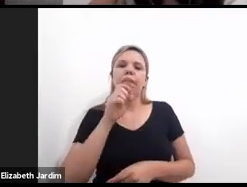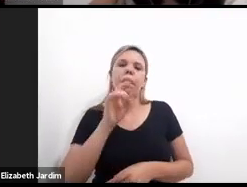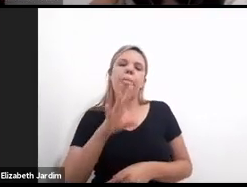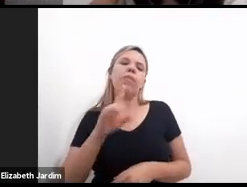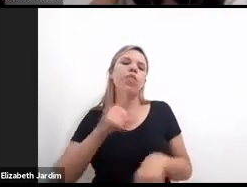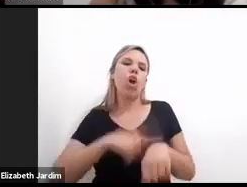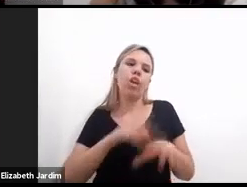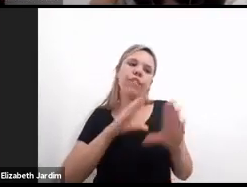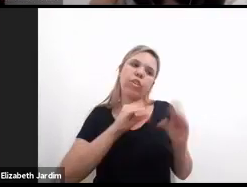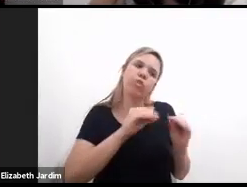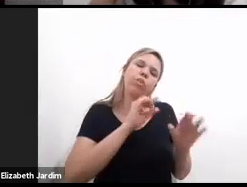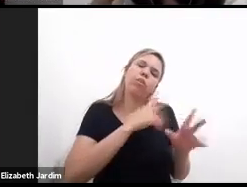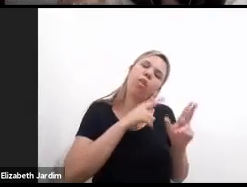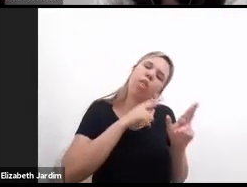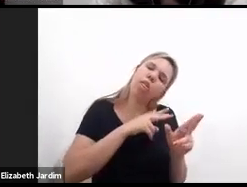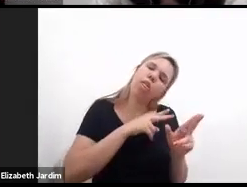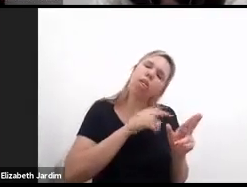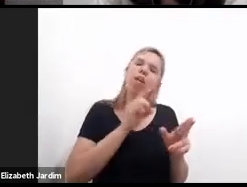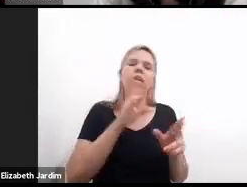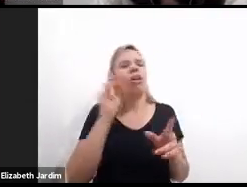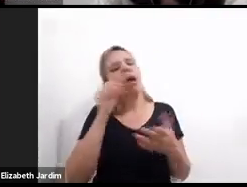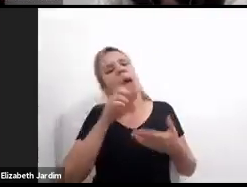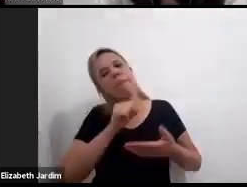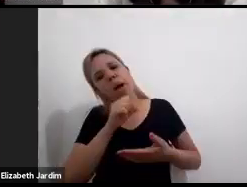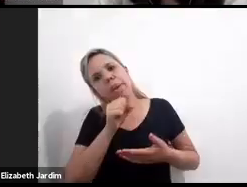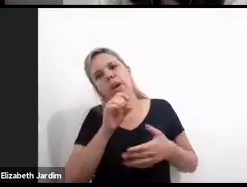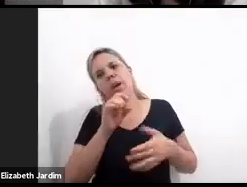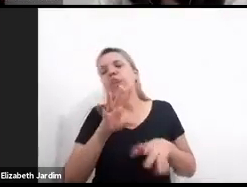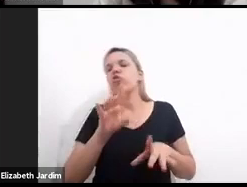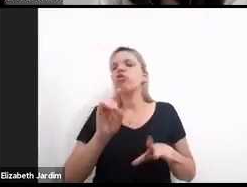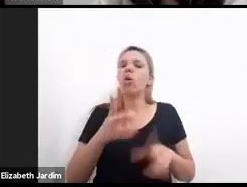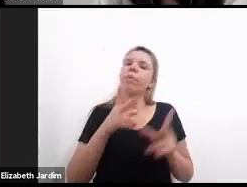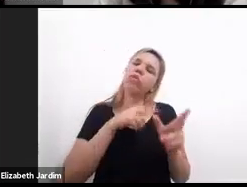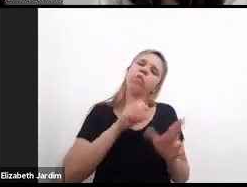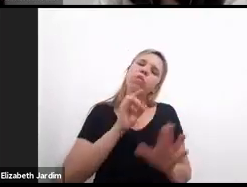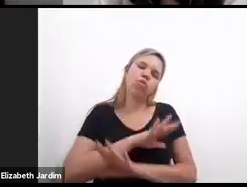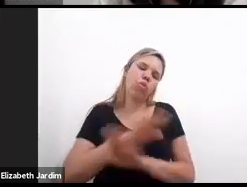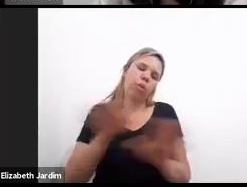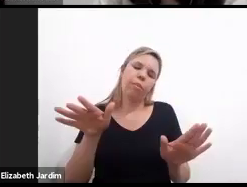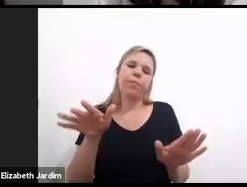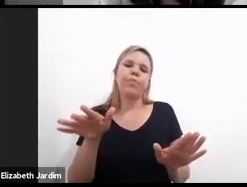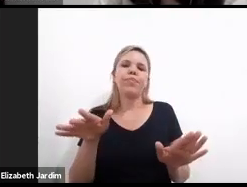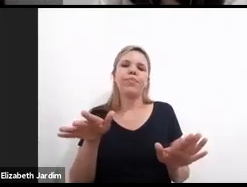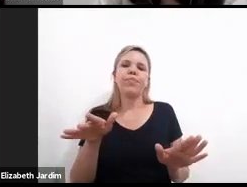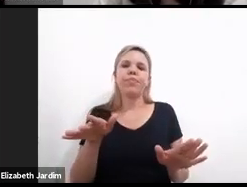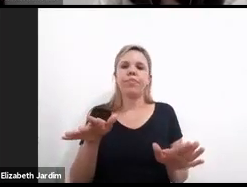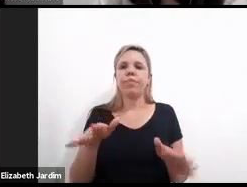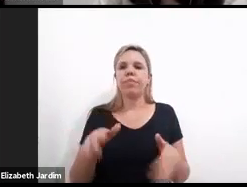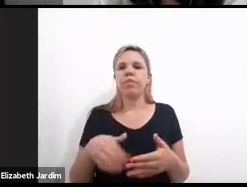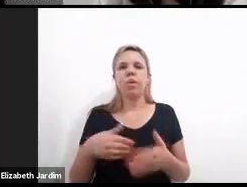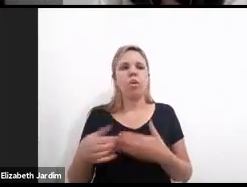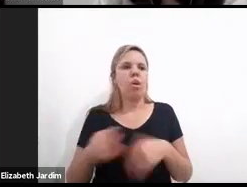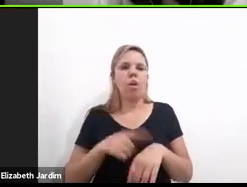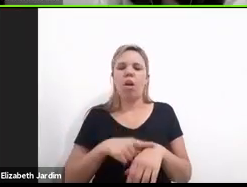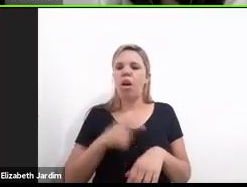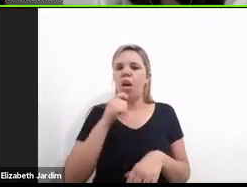mesmo, quando ela tá com sono, ela quer mamar, e ela mama para dormir. Mas não consegui tirar ainda.